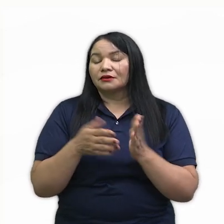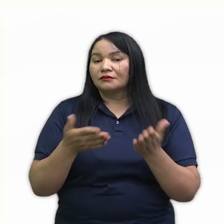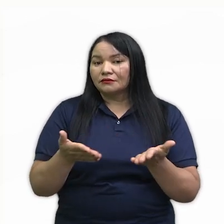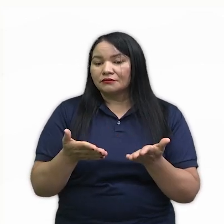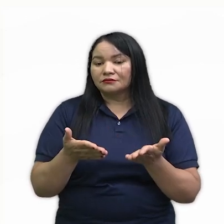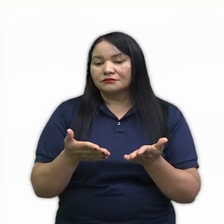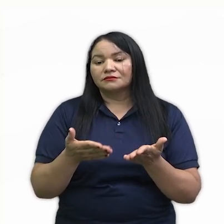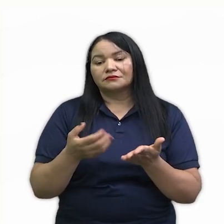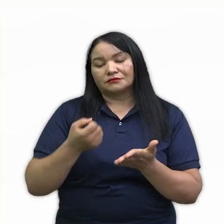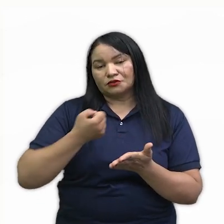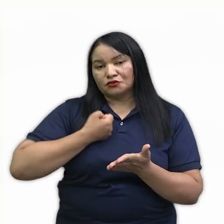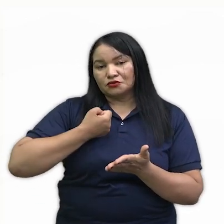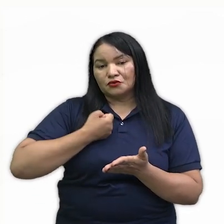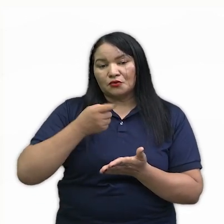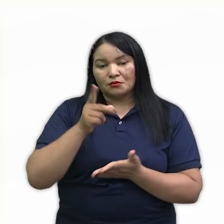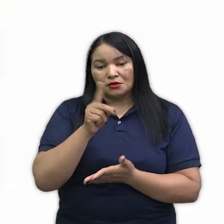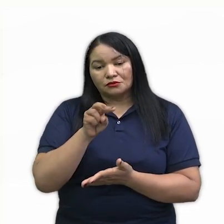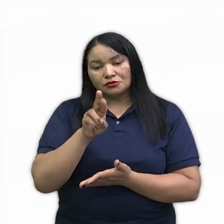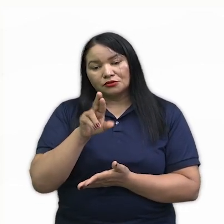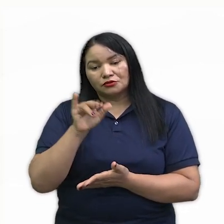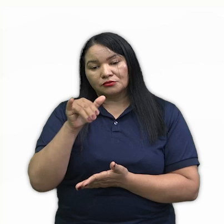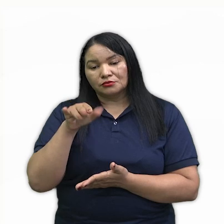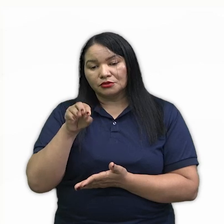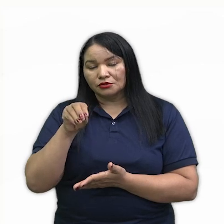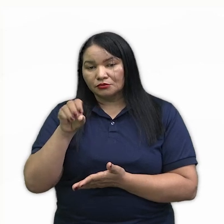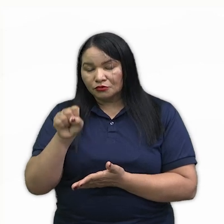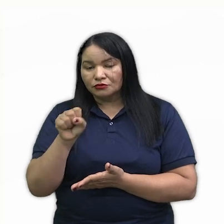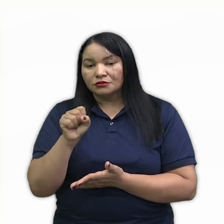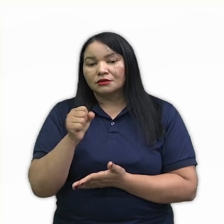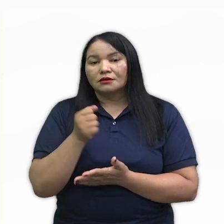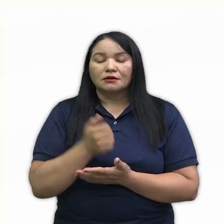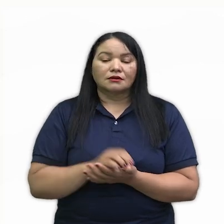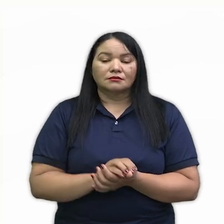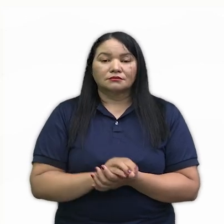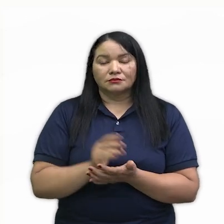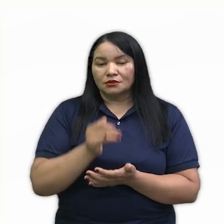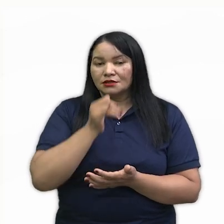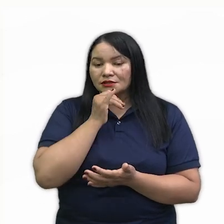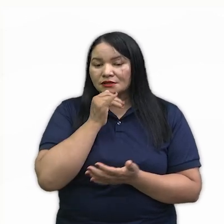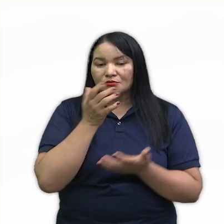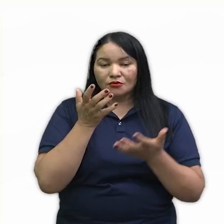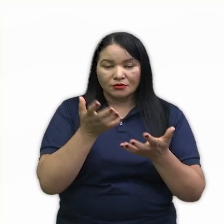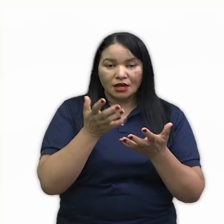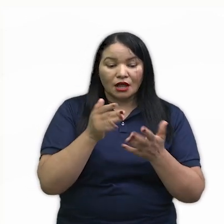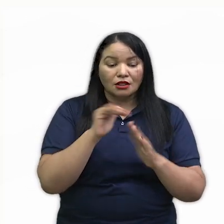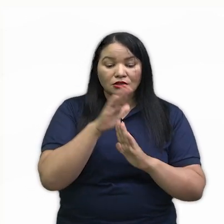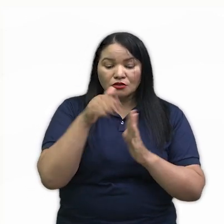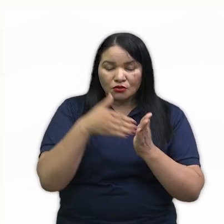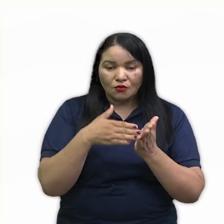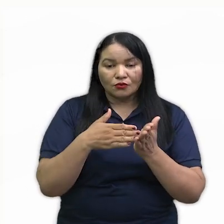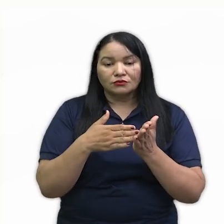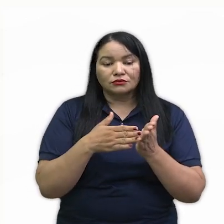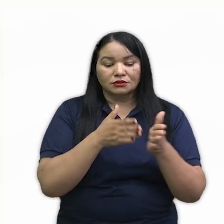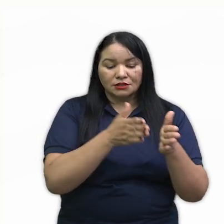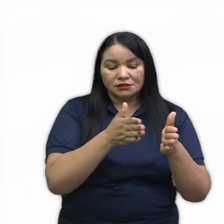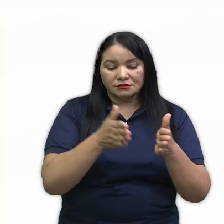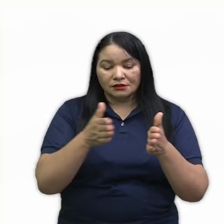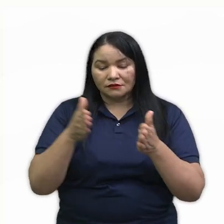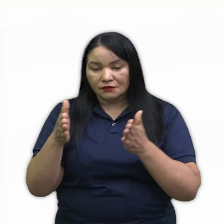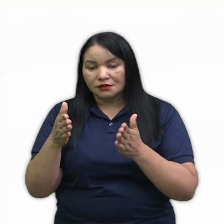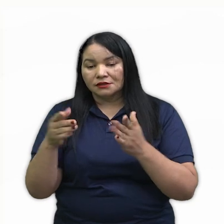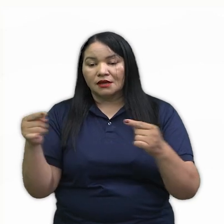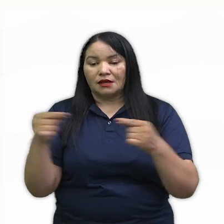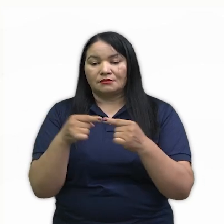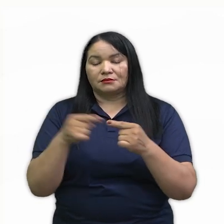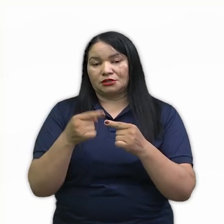Foi justamente esse critério aqui. Eu quero que todos os números dessa sequência sejam números primos. Então, a